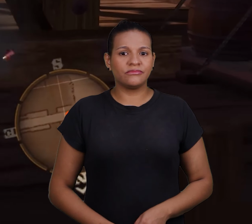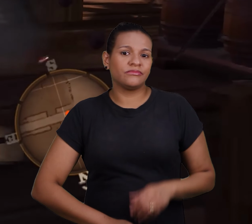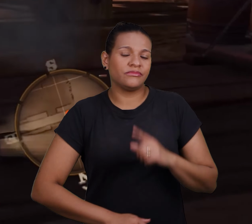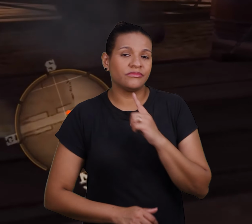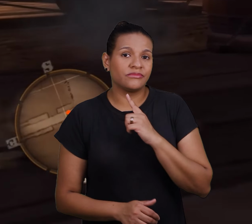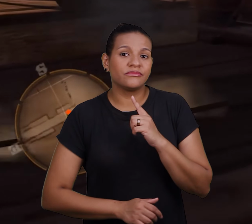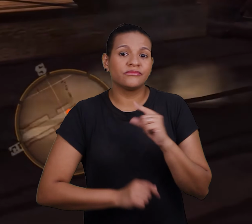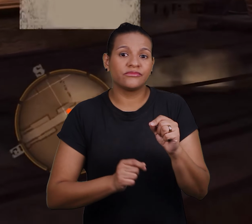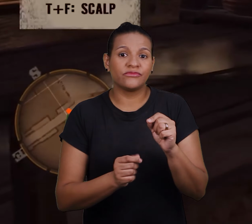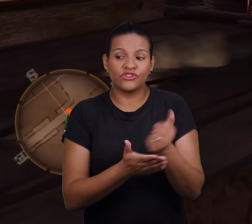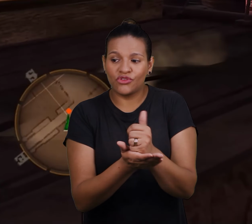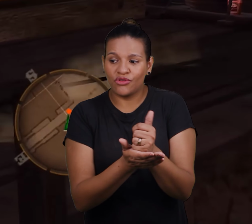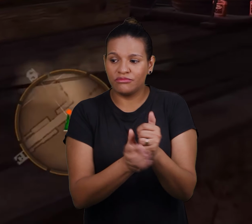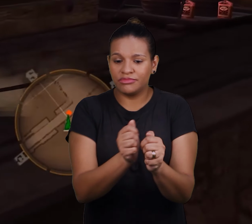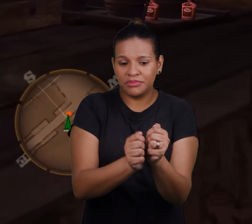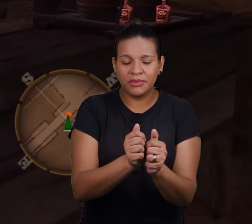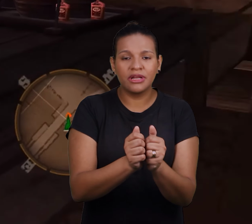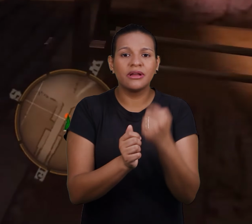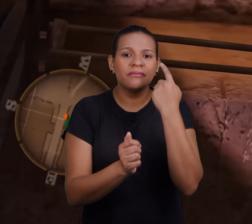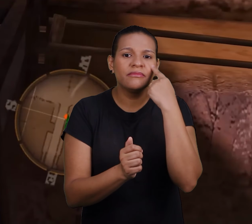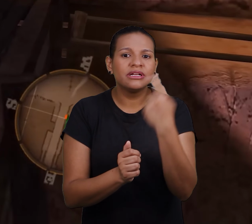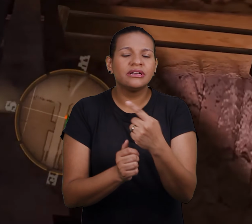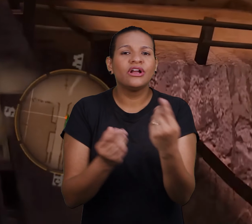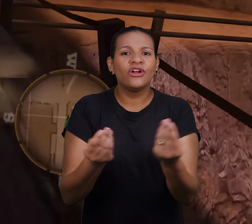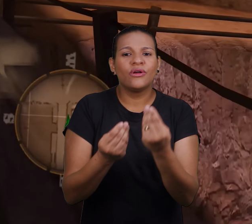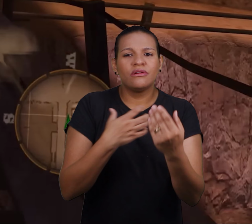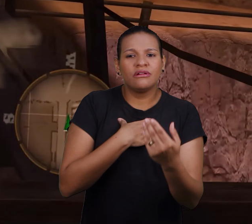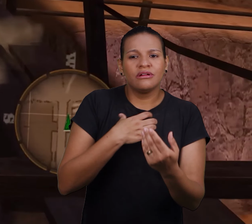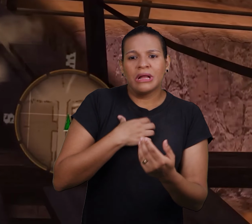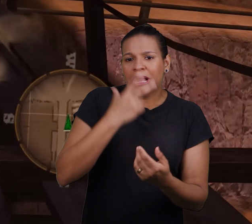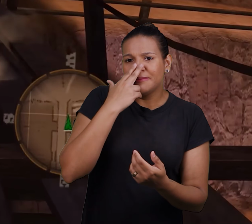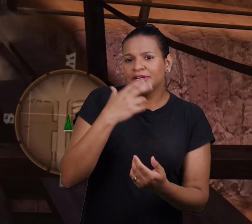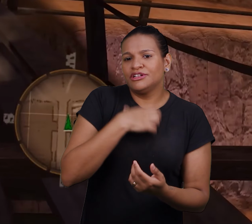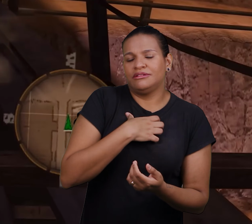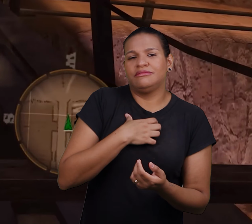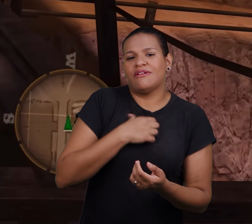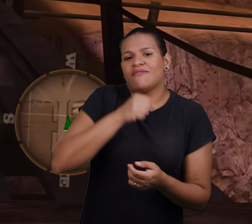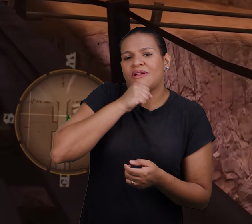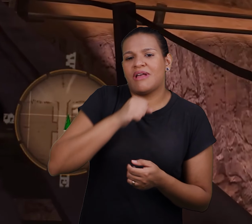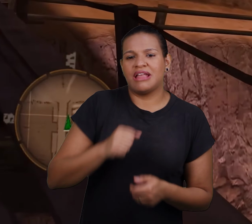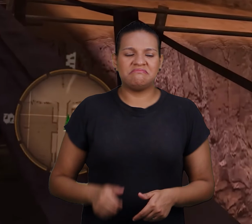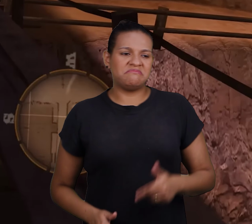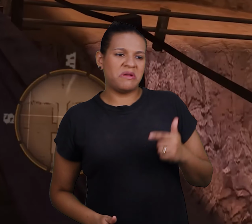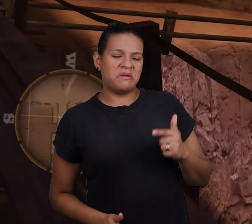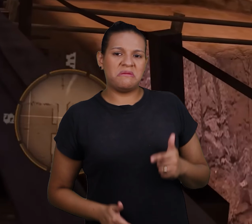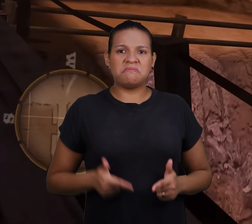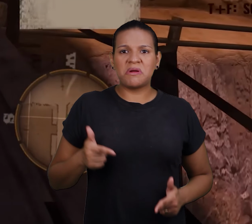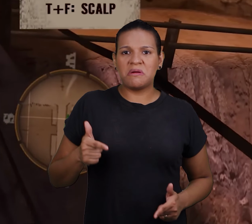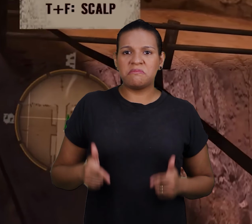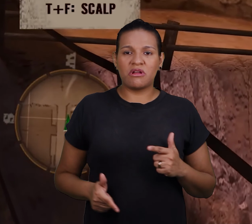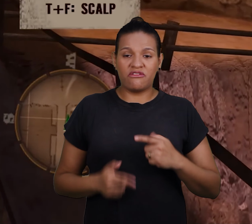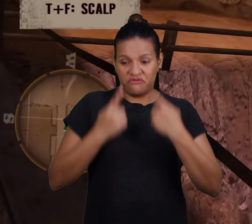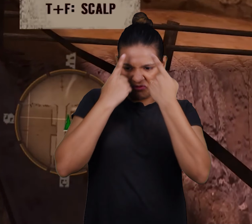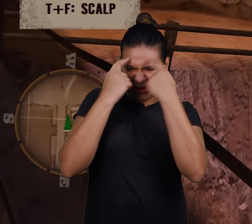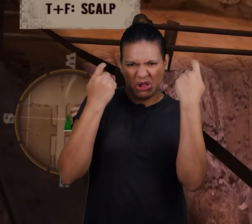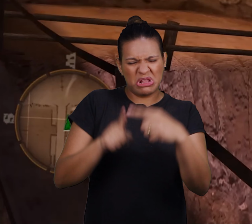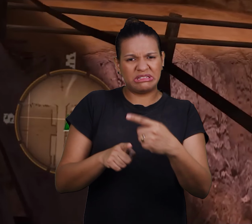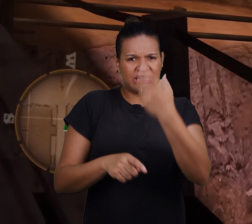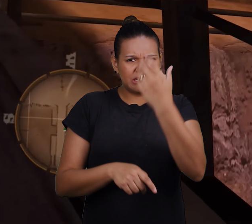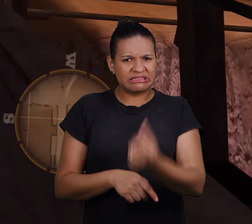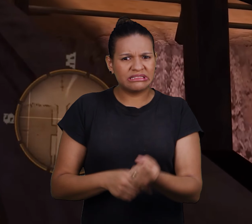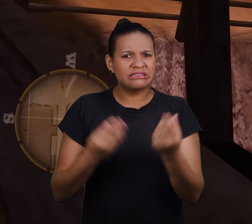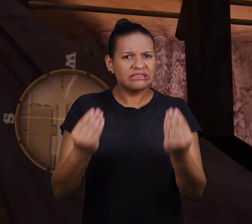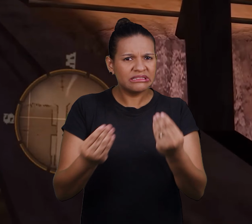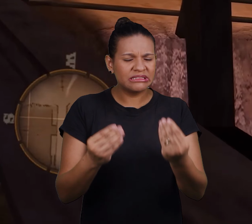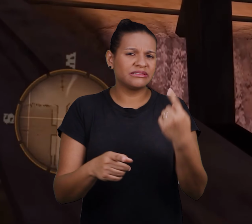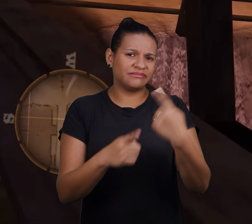Existe um jogo de 2005 chamado Gun, onde você, um típico herói de faroeste, escalpela indígenas. Essa brutal violência só